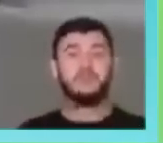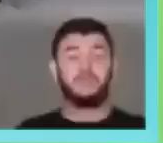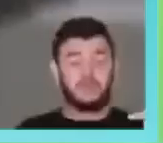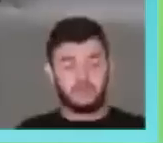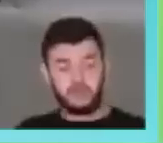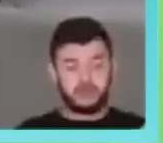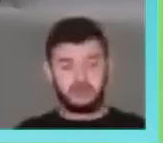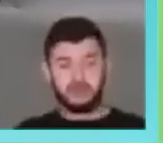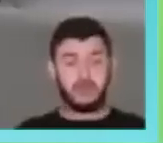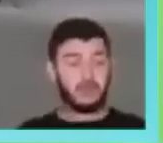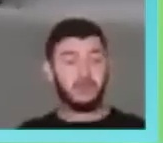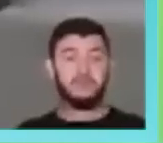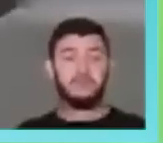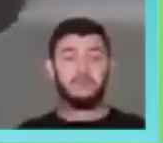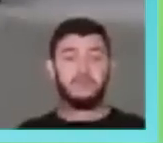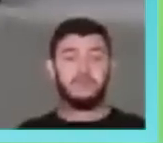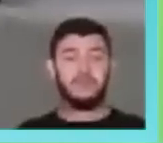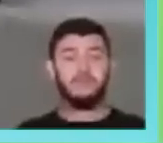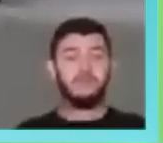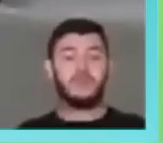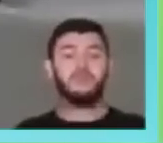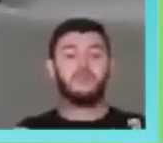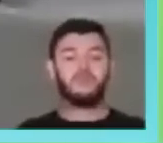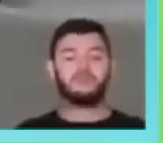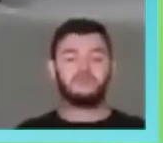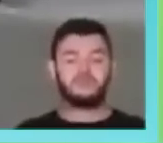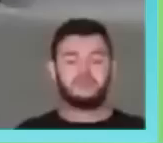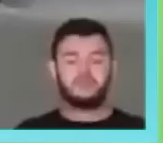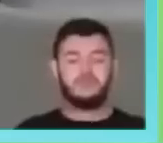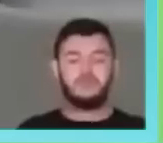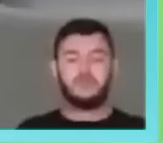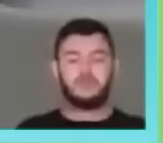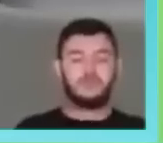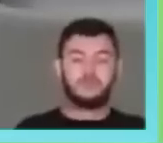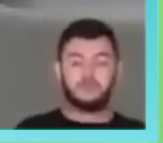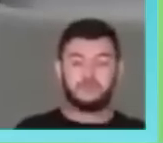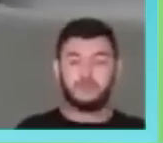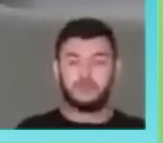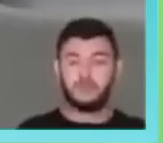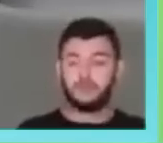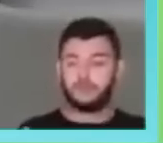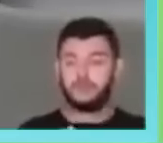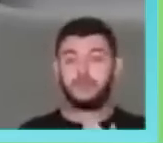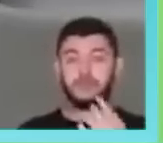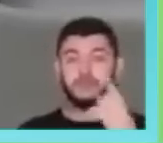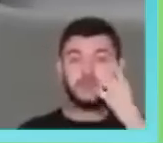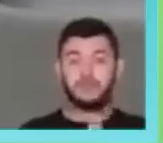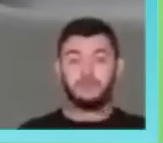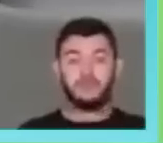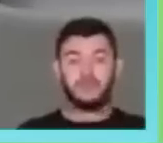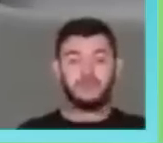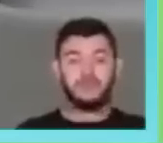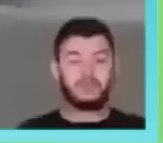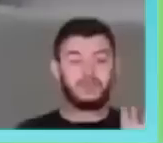projeto já está para ser votado na CCJ, com o Nosso honrado deputado Ricardo Silva, de São Paulo,